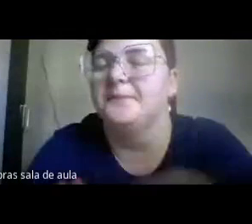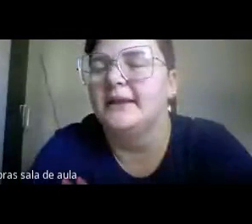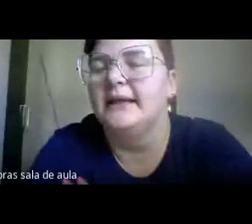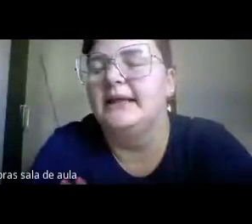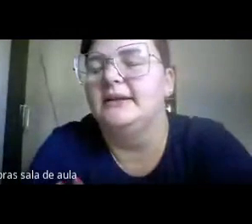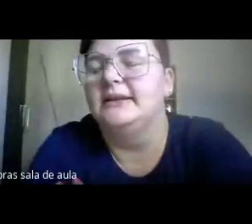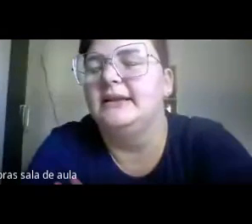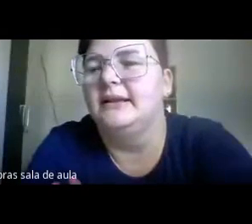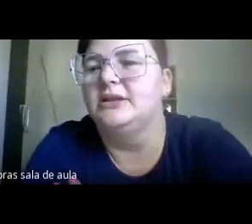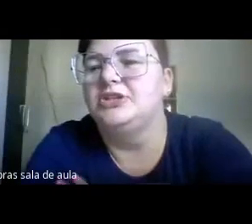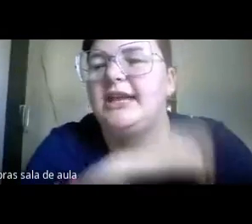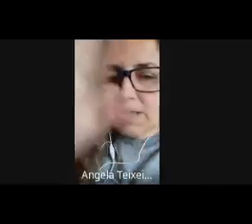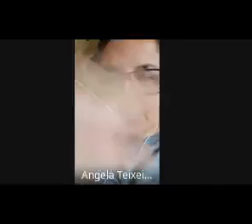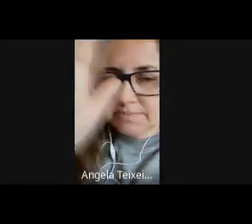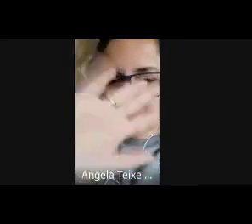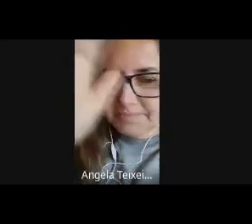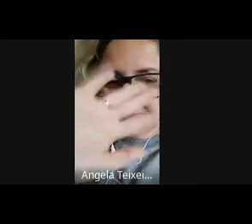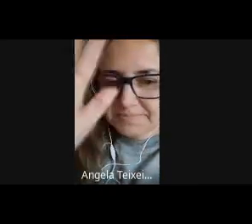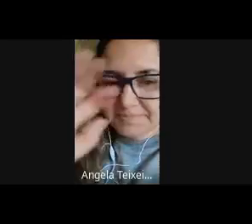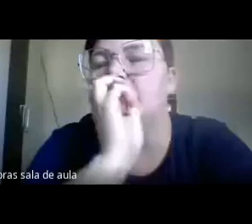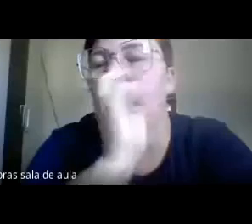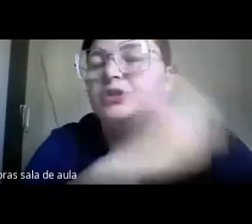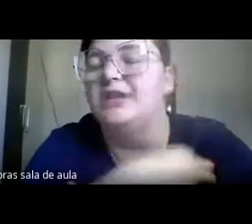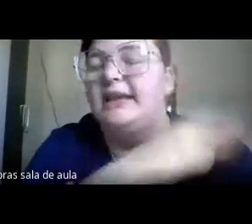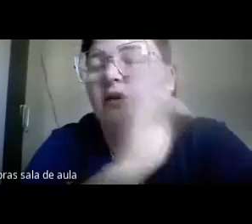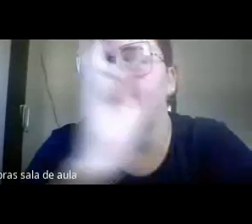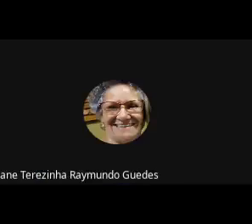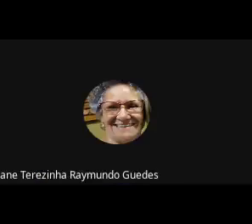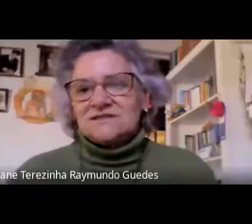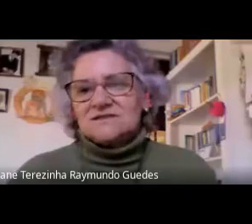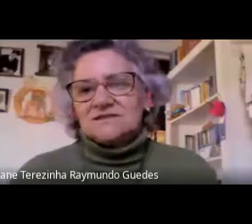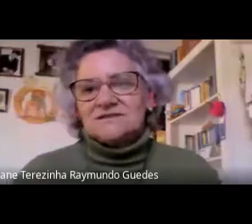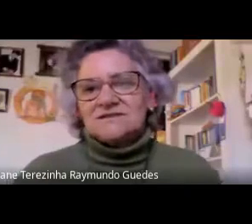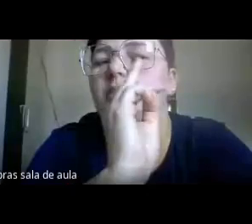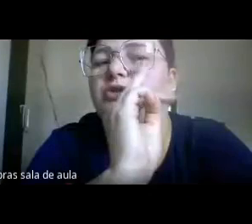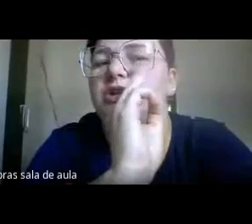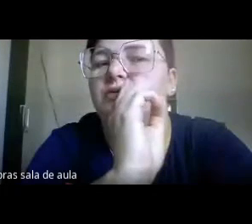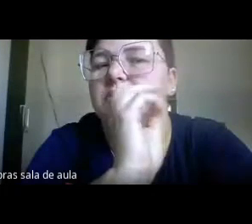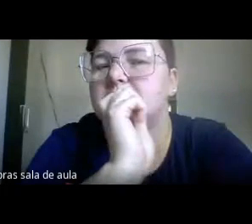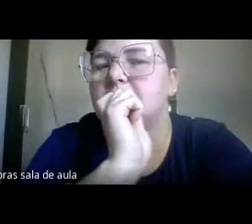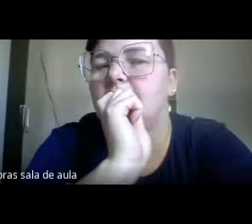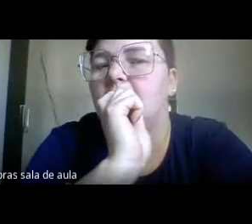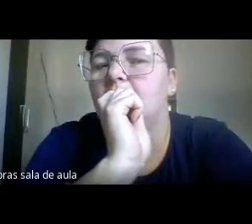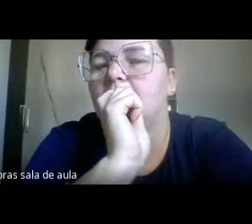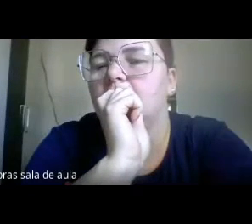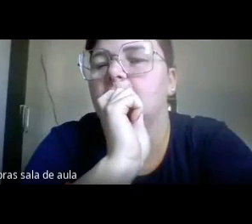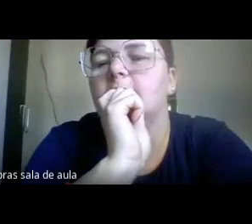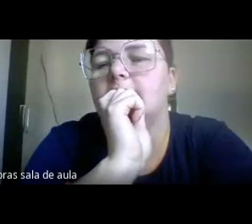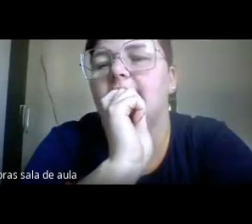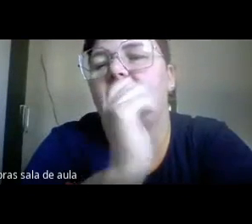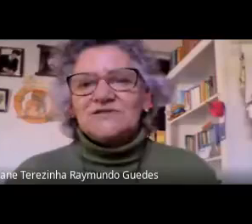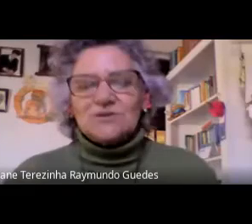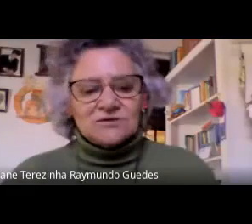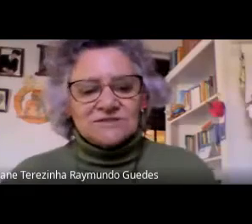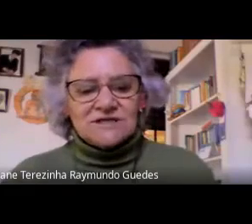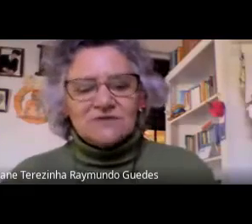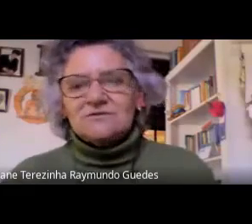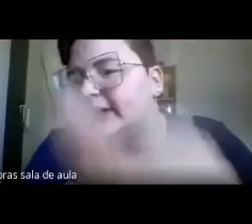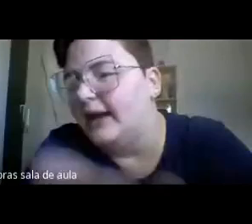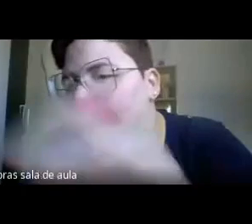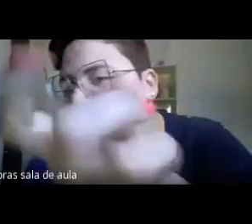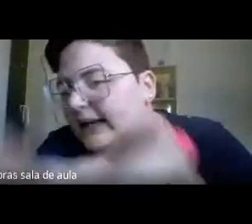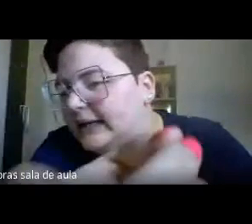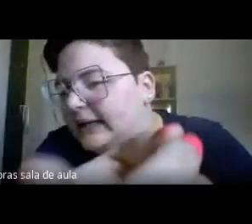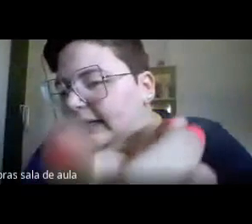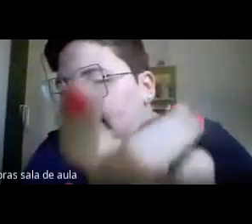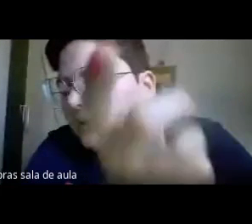ok. Tinha 3... O dia que eu vi tinha 3 respondidos. Era o